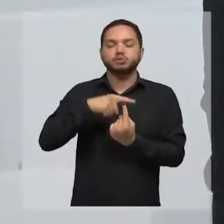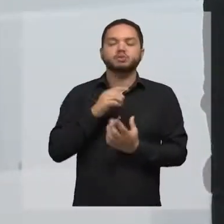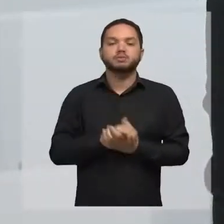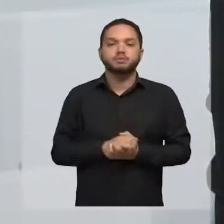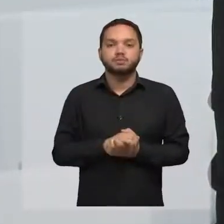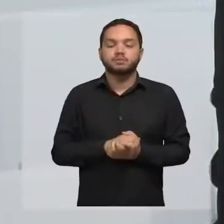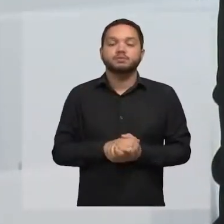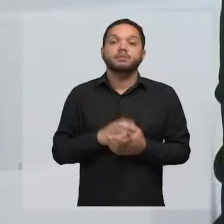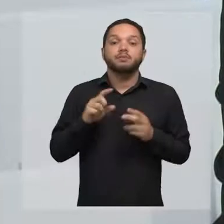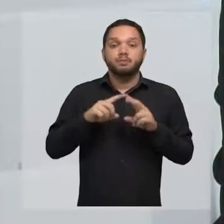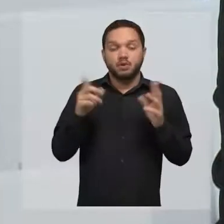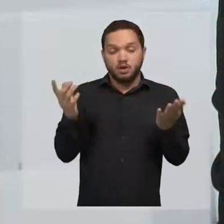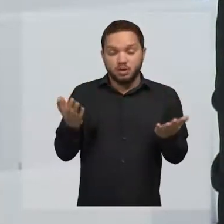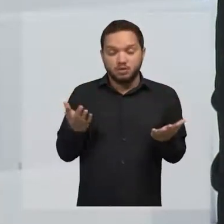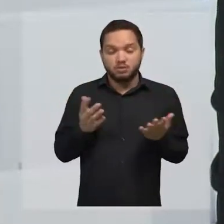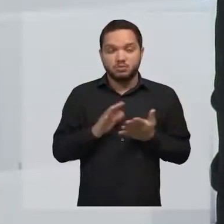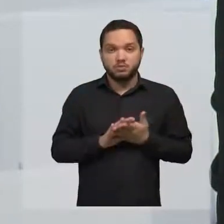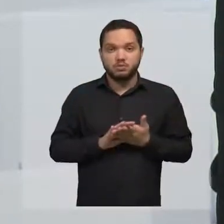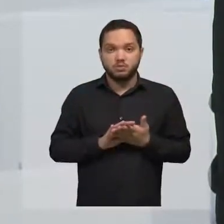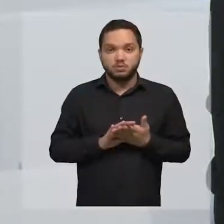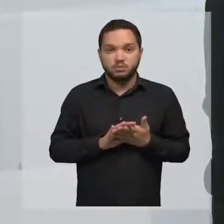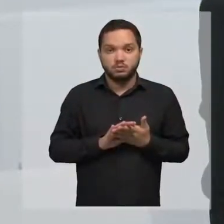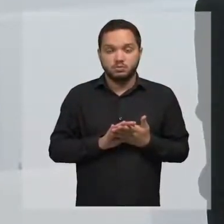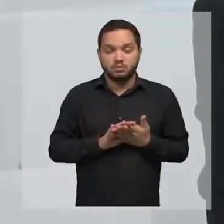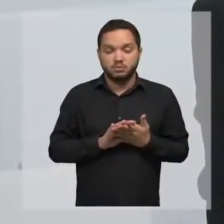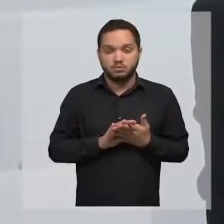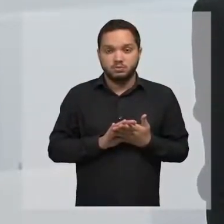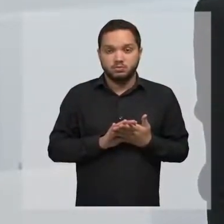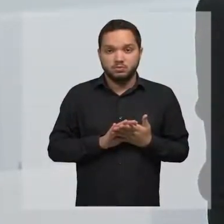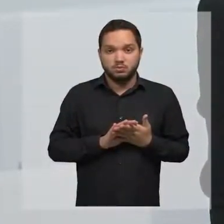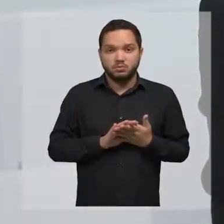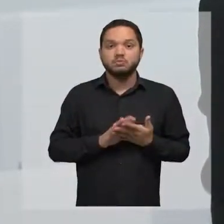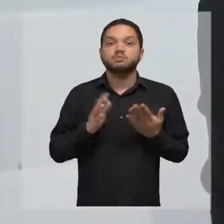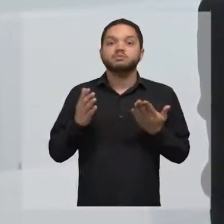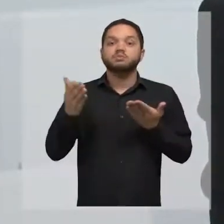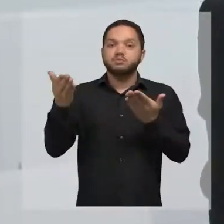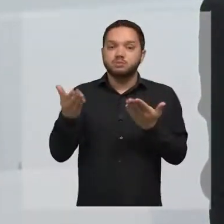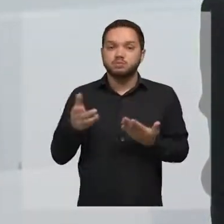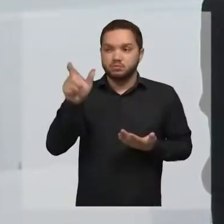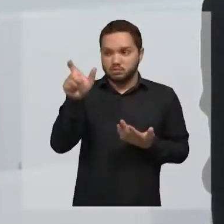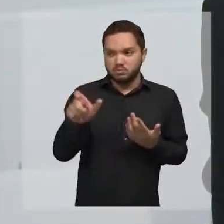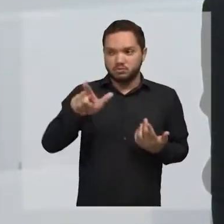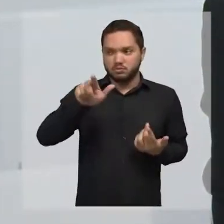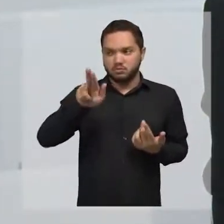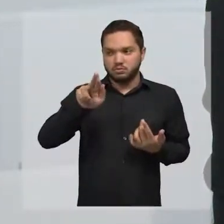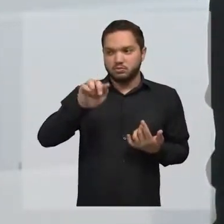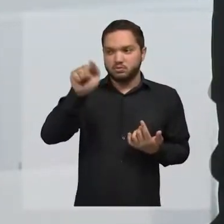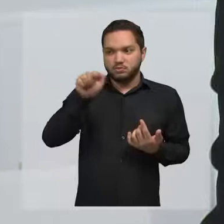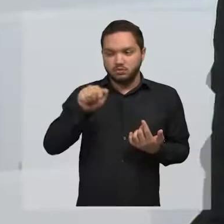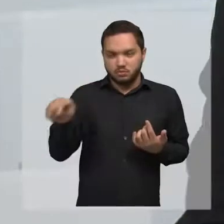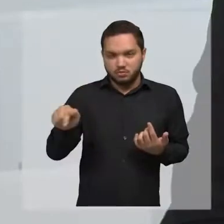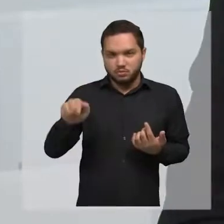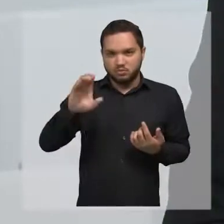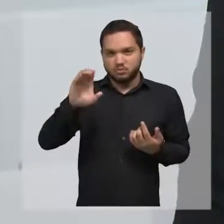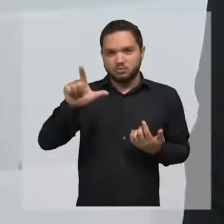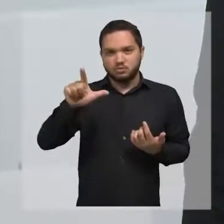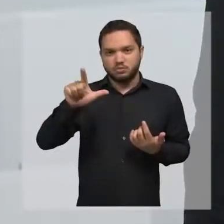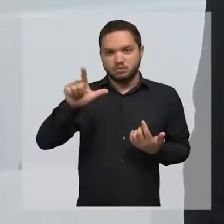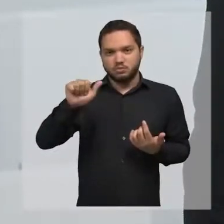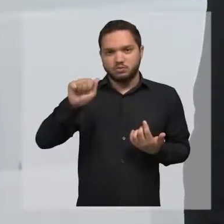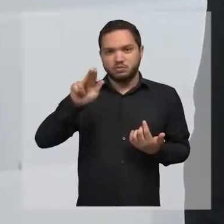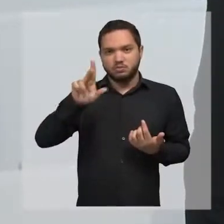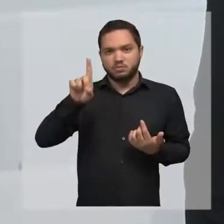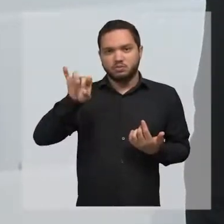dentro deste tema eu já convido aqui o consultor político Luiz Cláudio Ferreira